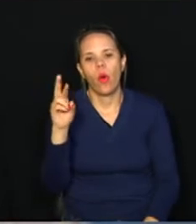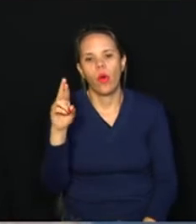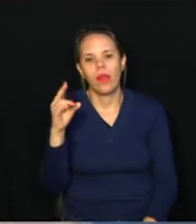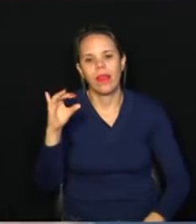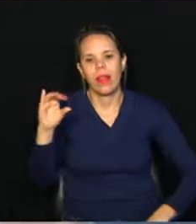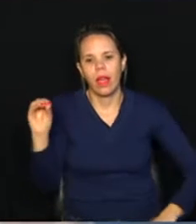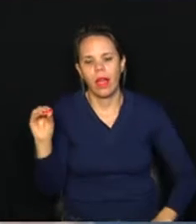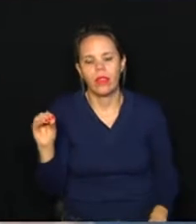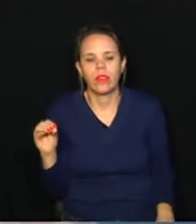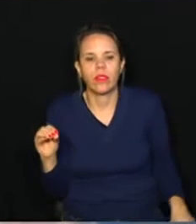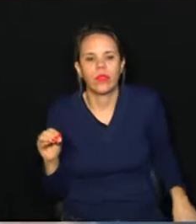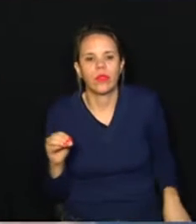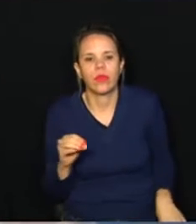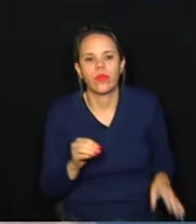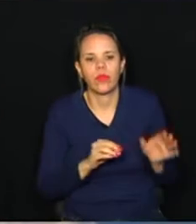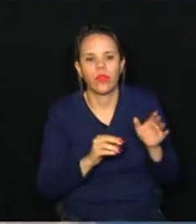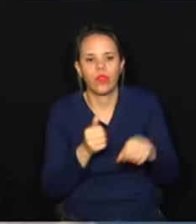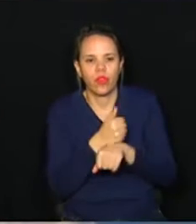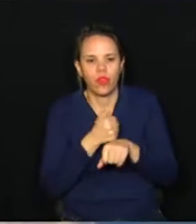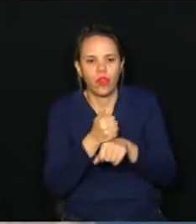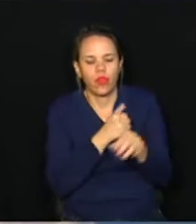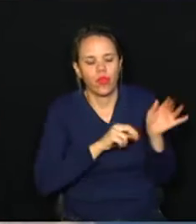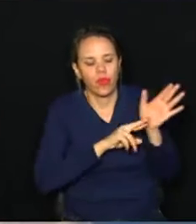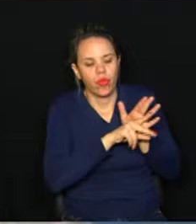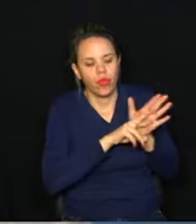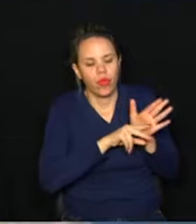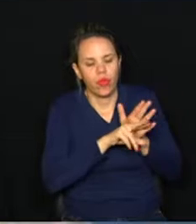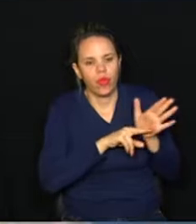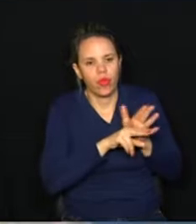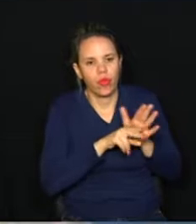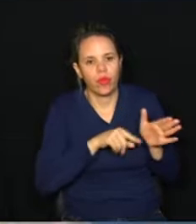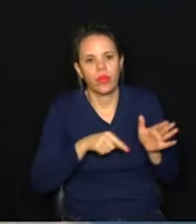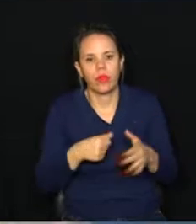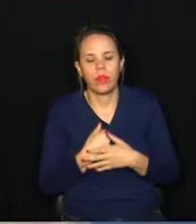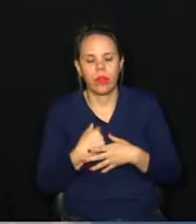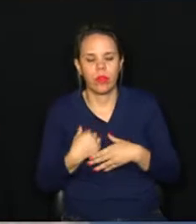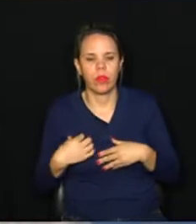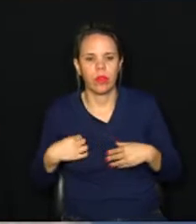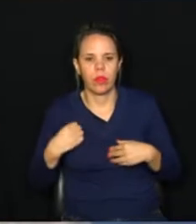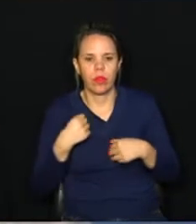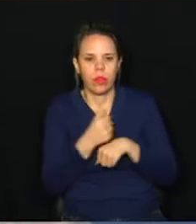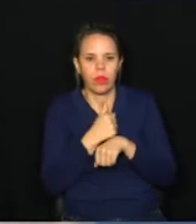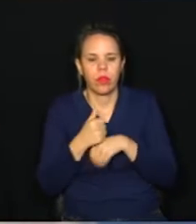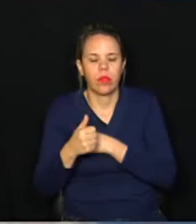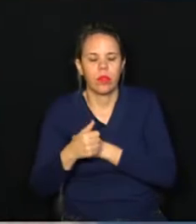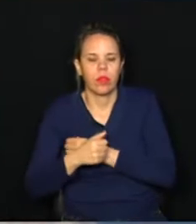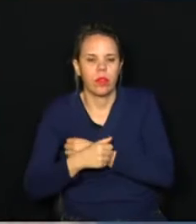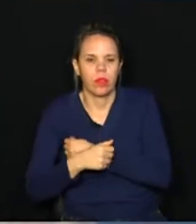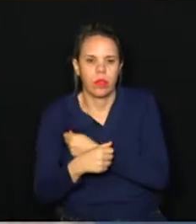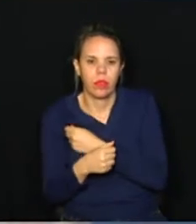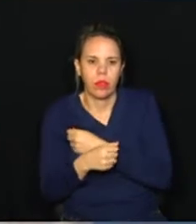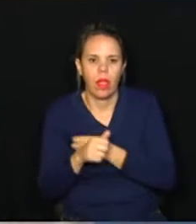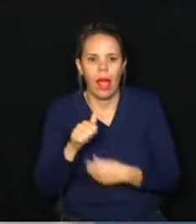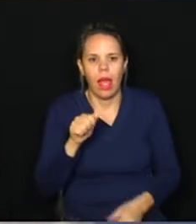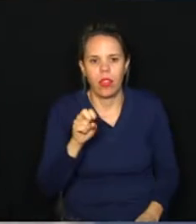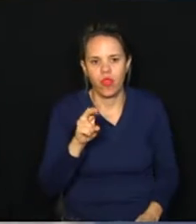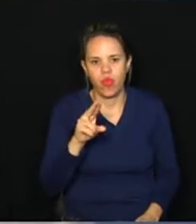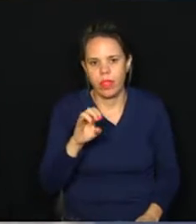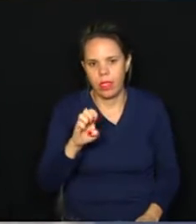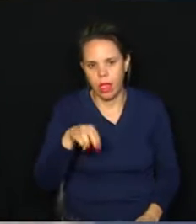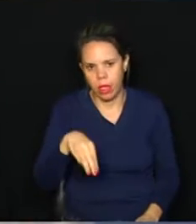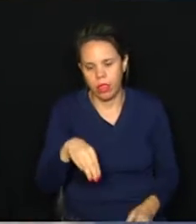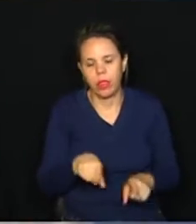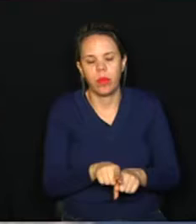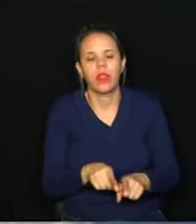Teles, biólogo, pesquisador da Superintendência de Controle de Endemias, SUSEM. A presença do